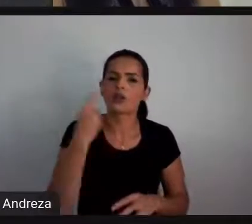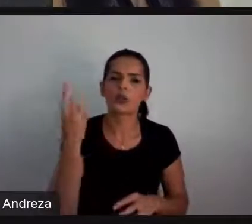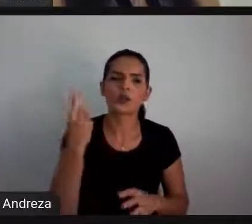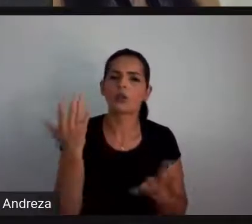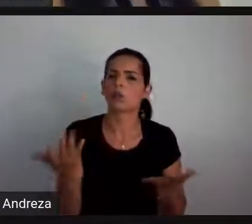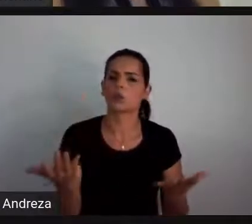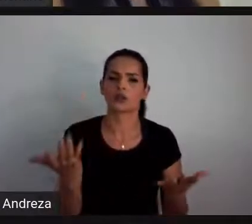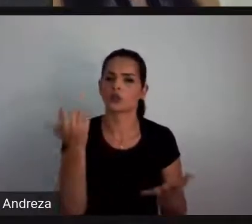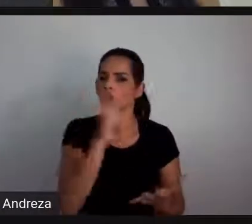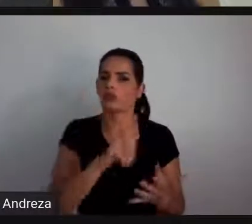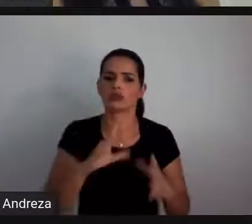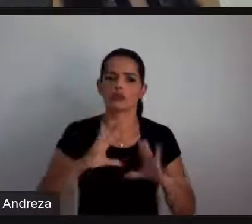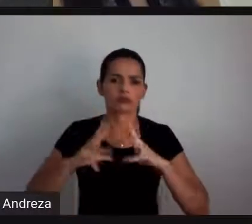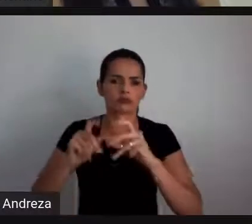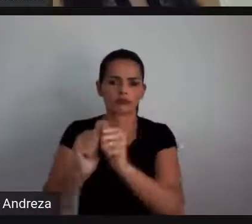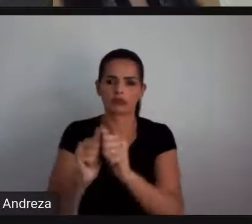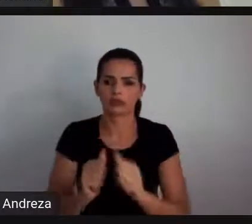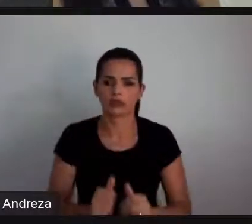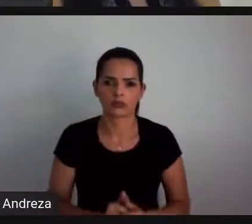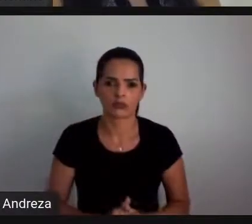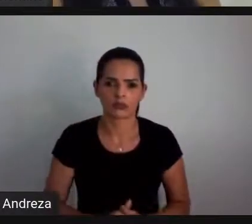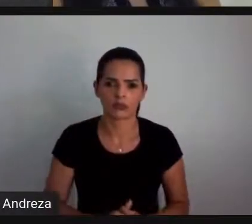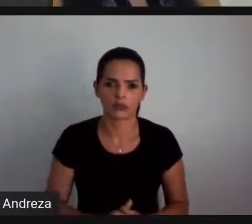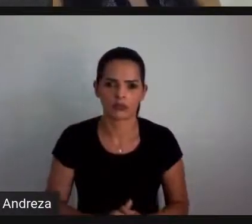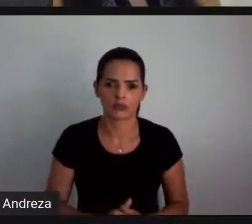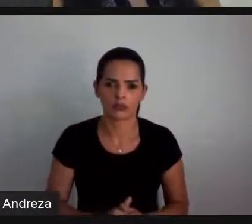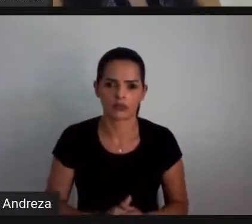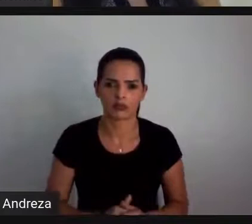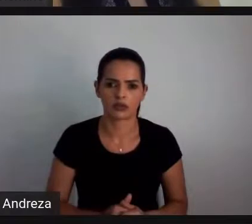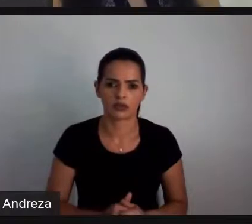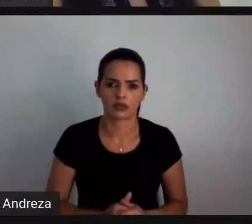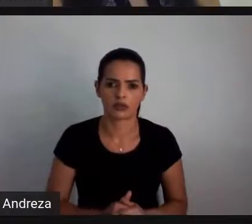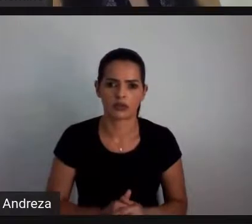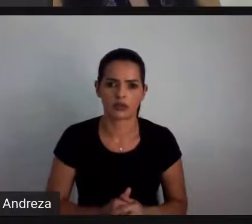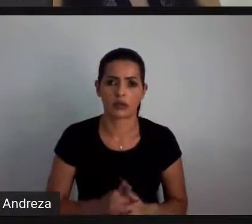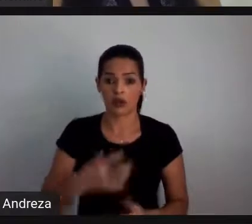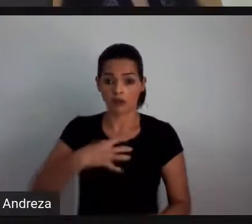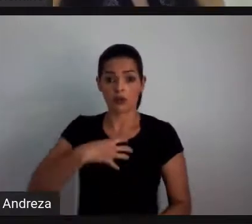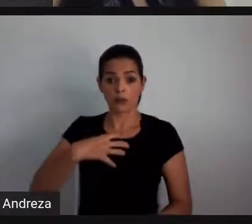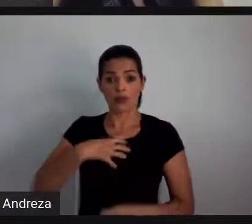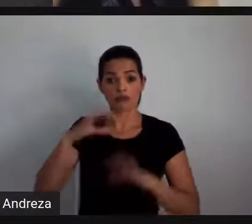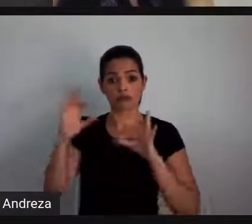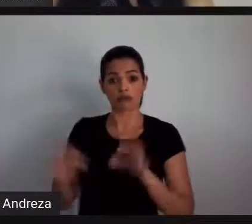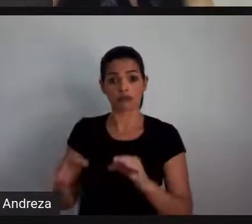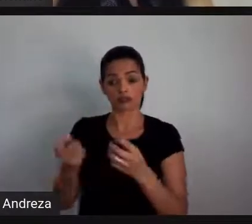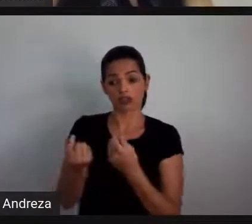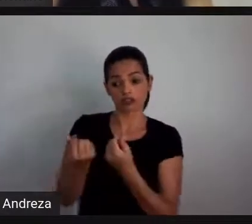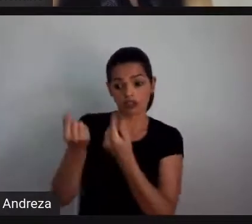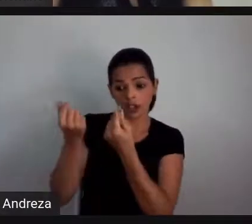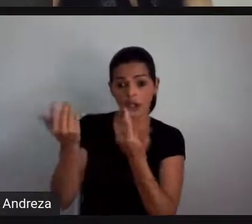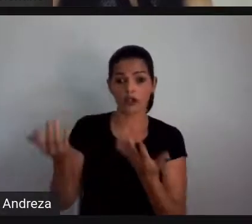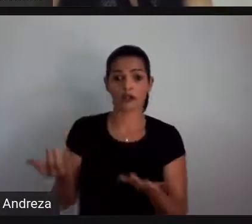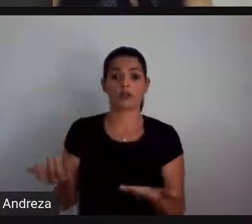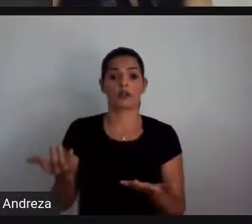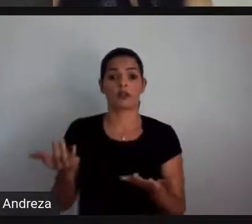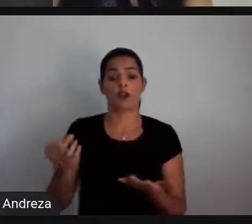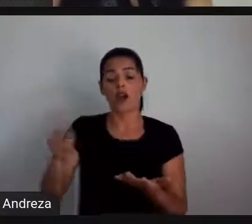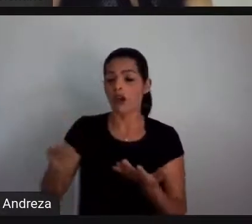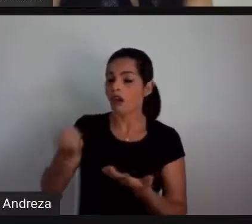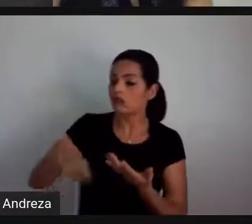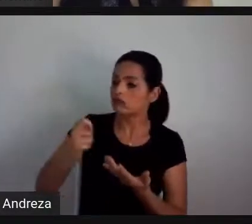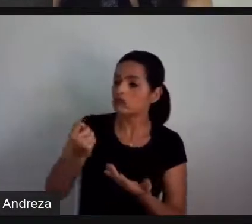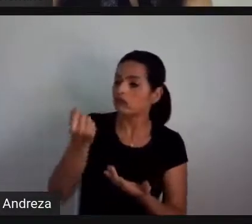Sem exceção, é para todo mundo, né? O comportamento que a gente tem em relação ao dinheiro, o comportamento financeiro, ele é um